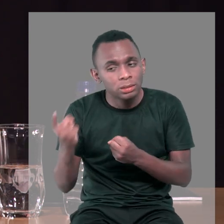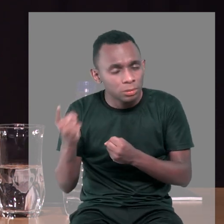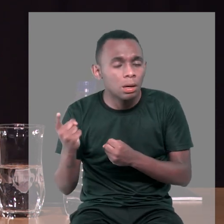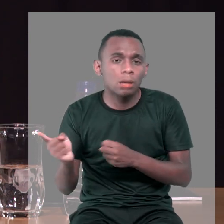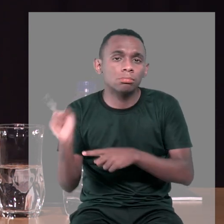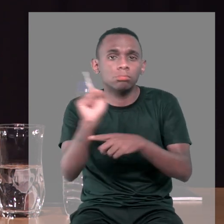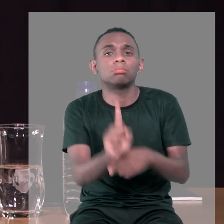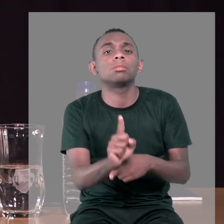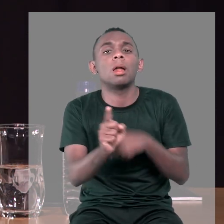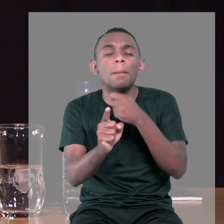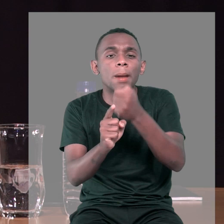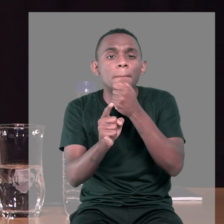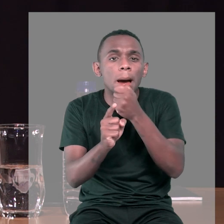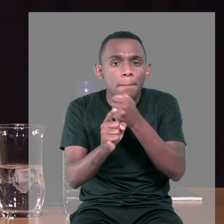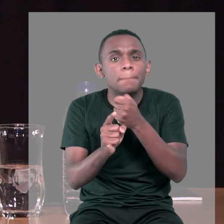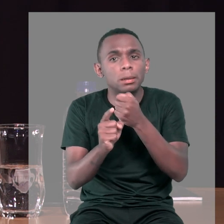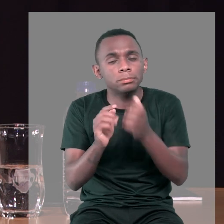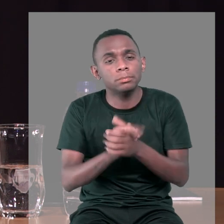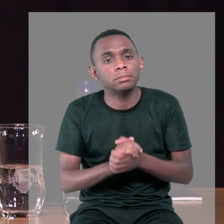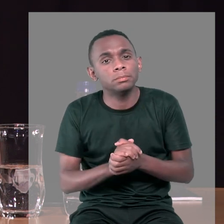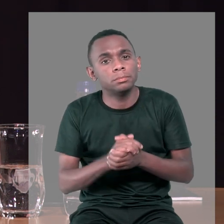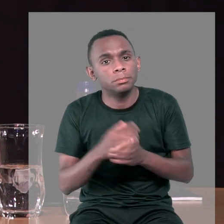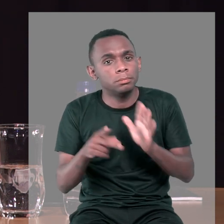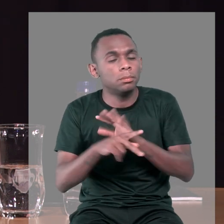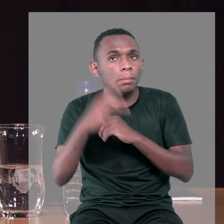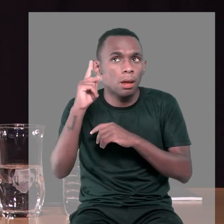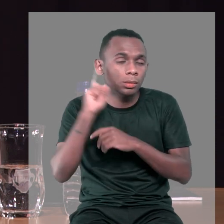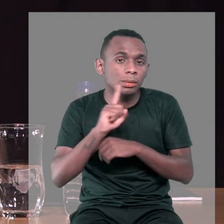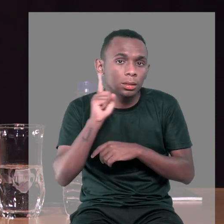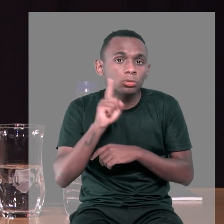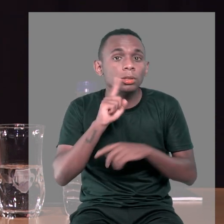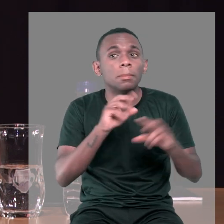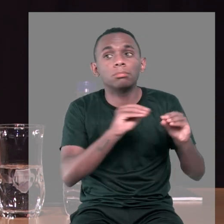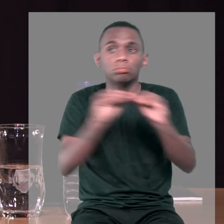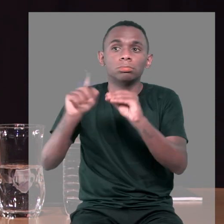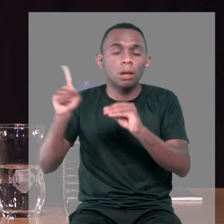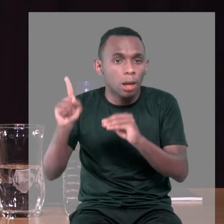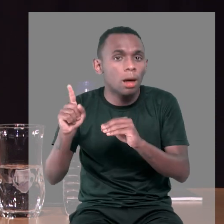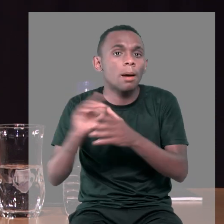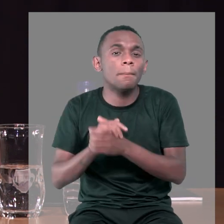que ela fez em 61, 62, o julgamento aconteceu em 1961.